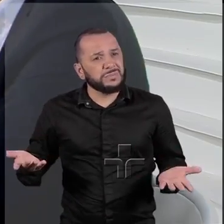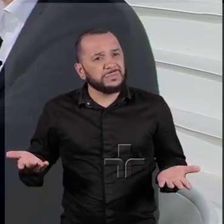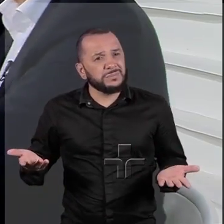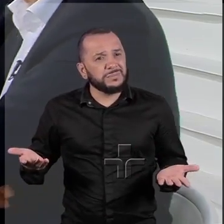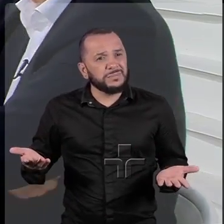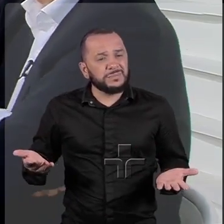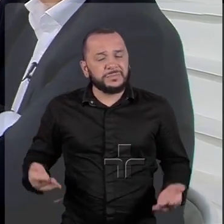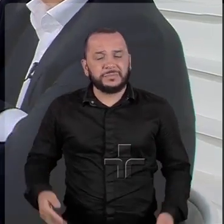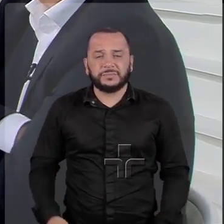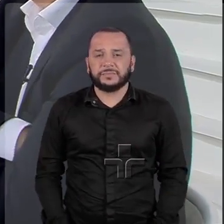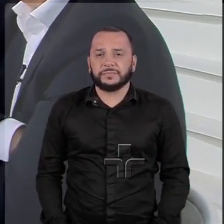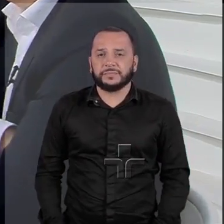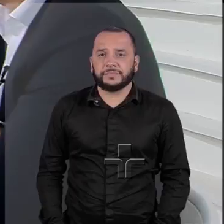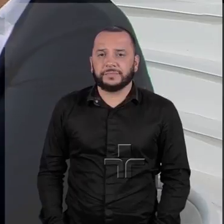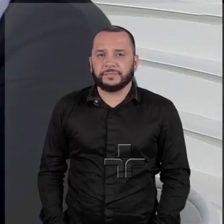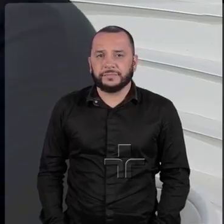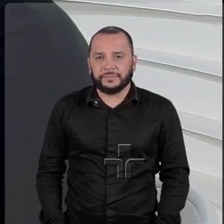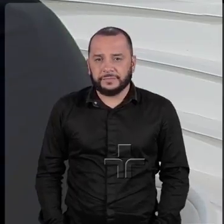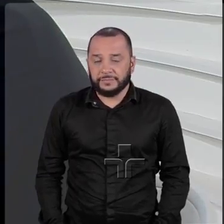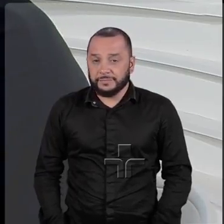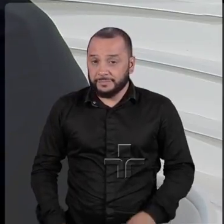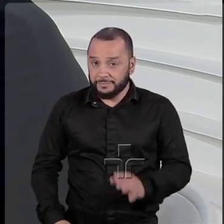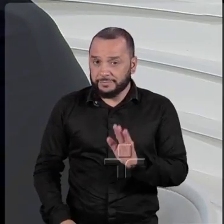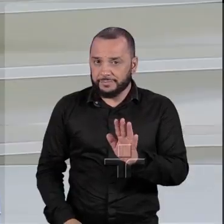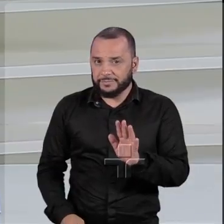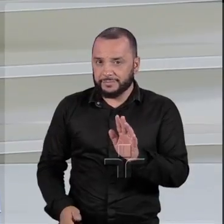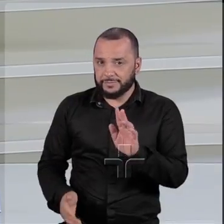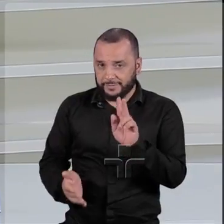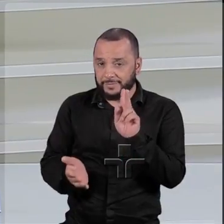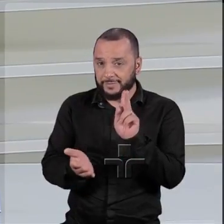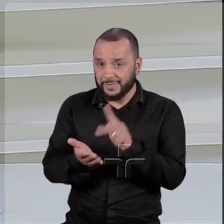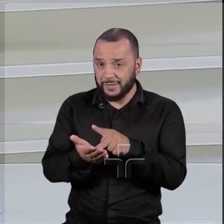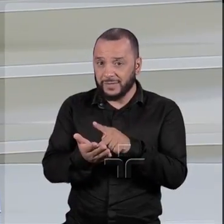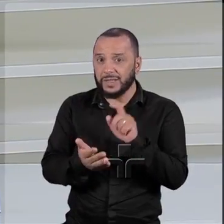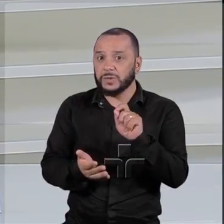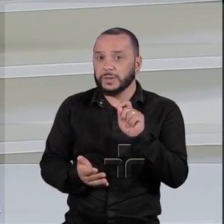Veja, a verdade é o seguinte, eu